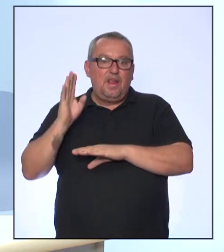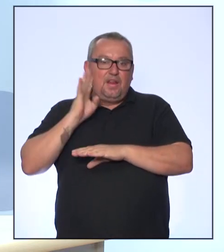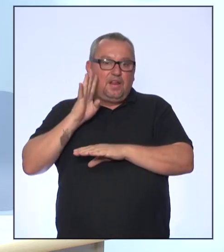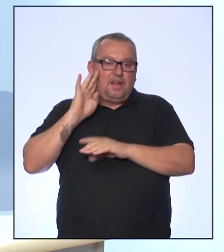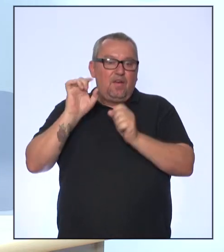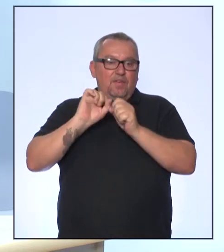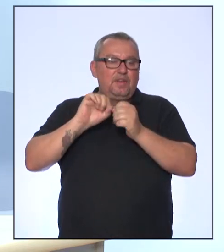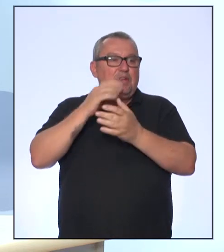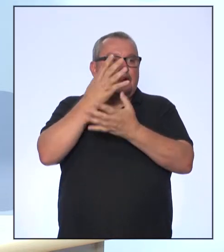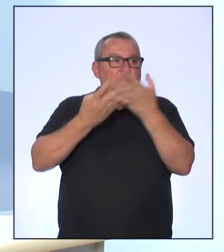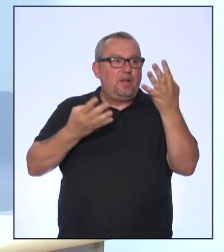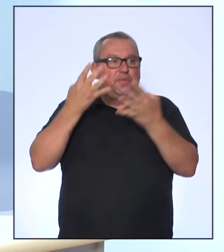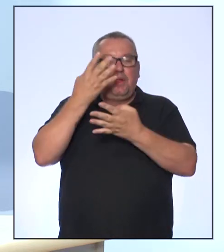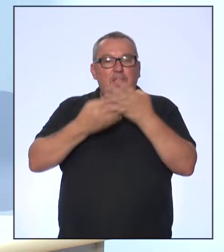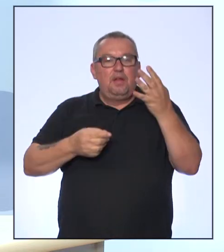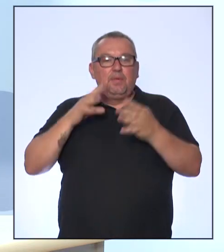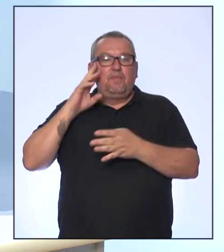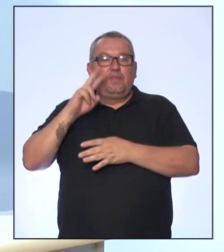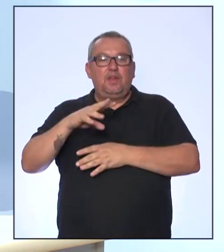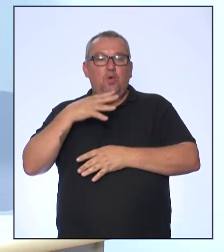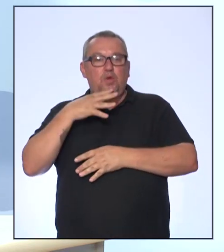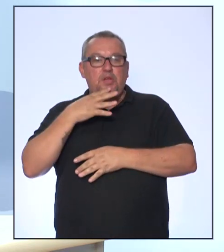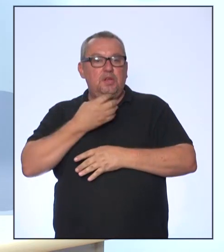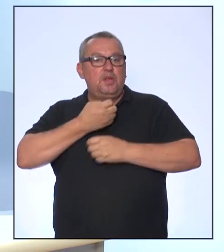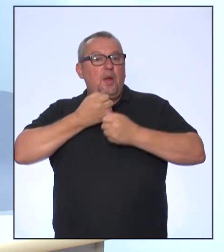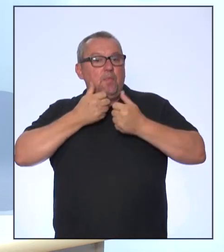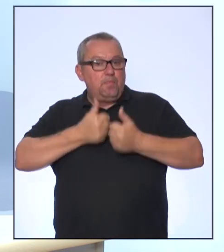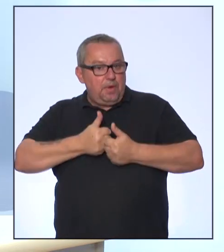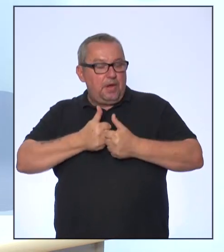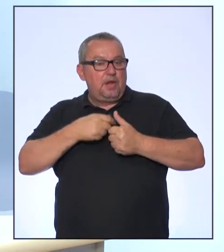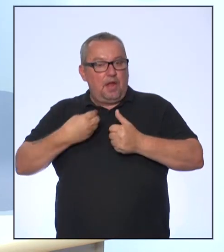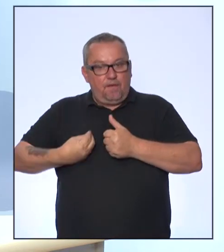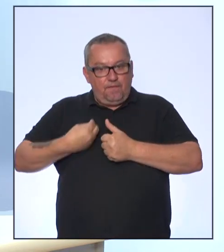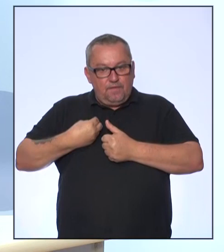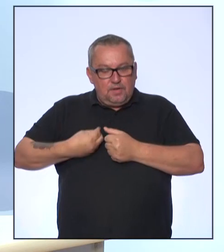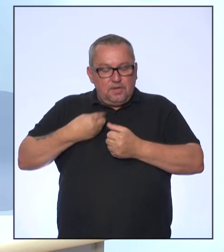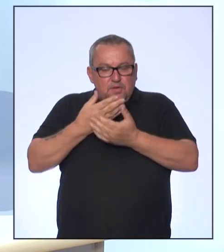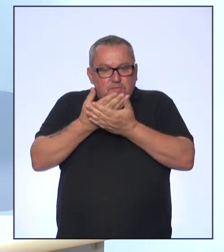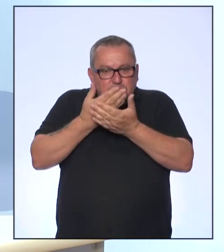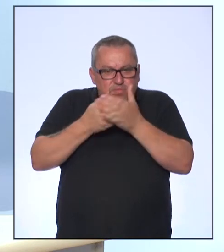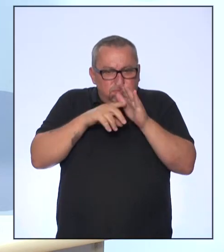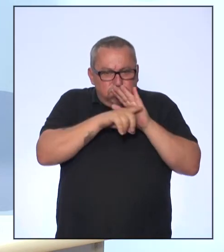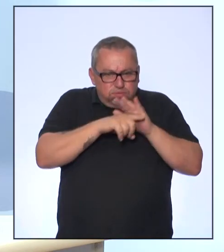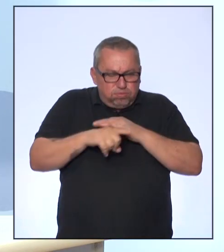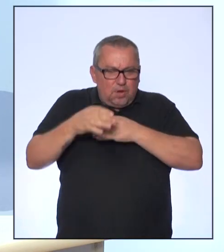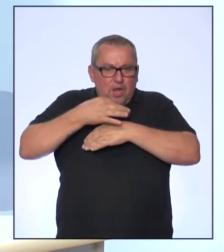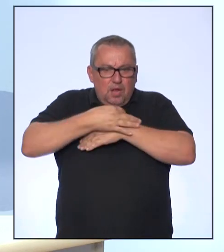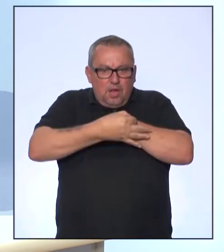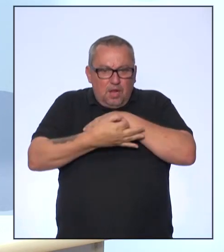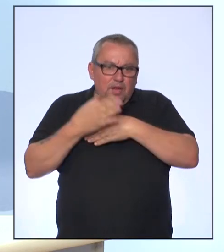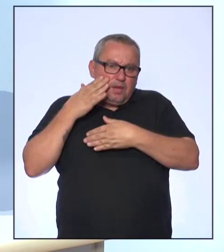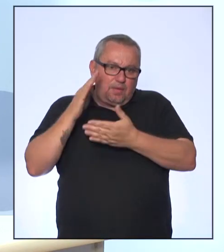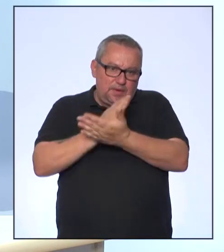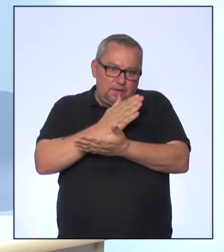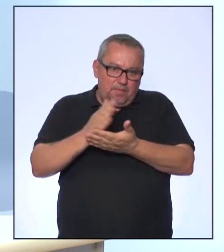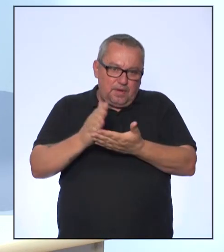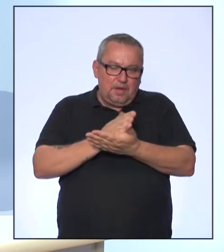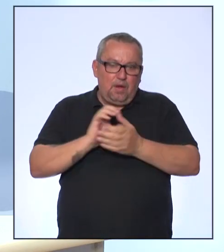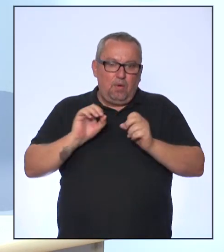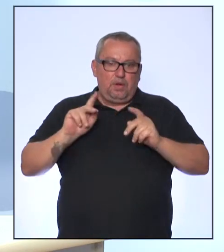essa tabela para que você reconheça bem a morfologia das células e saiba, né, diferenciar uma célula da outra.